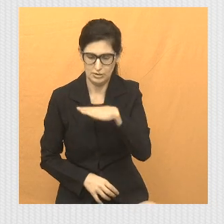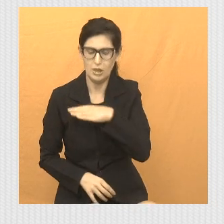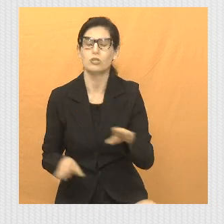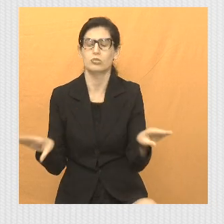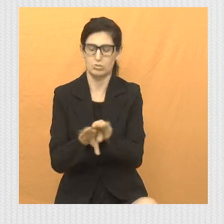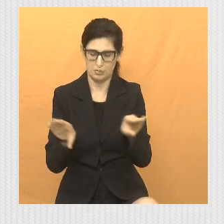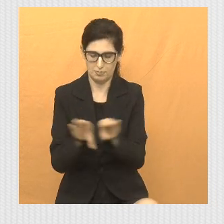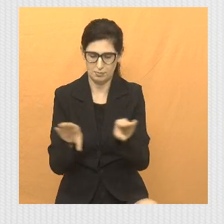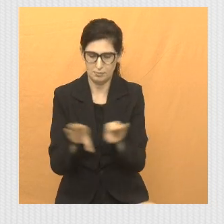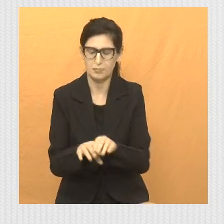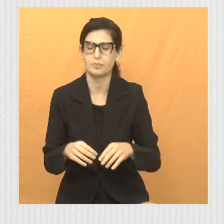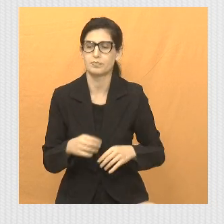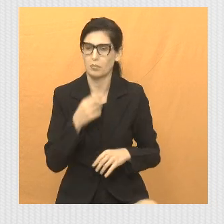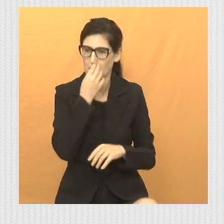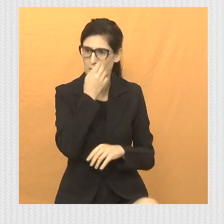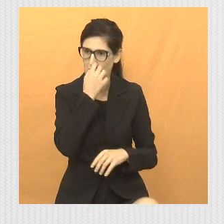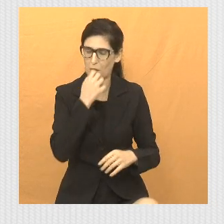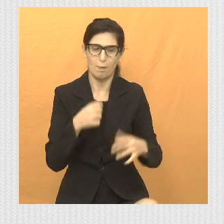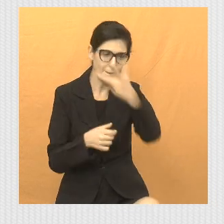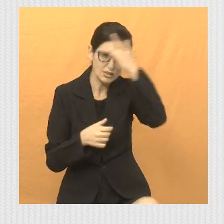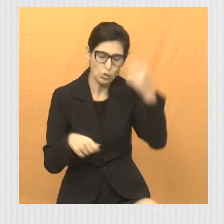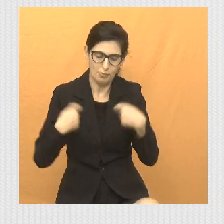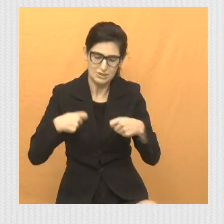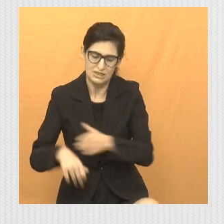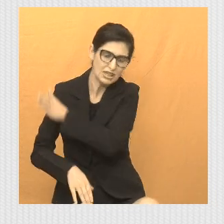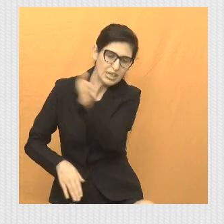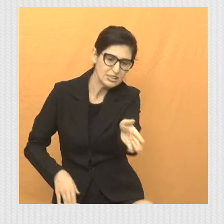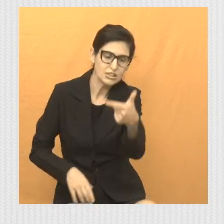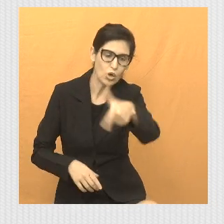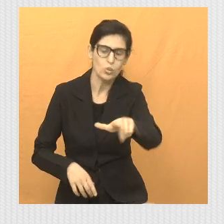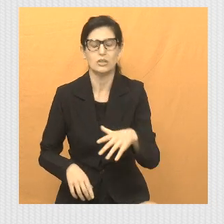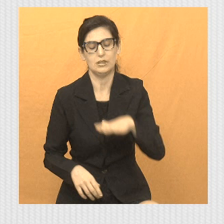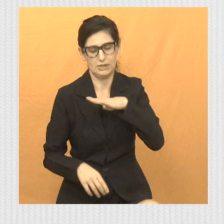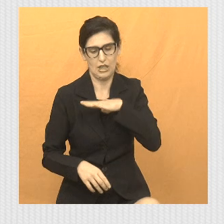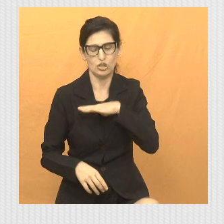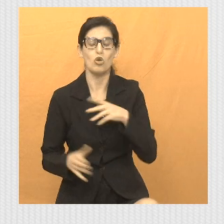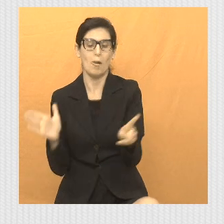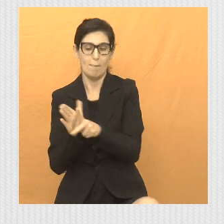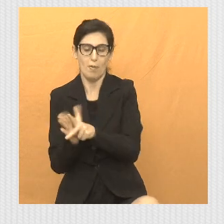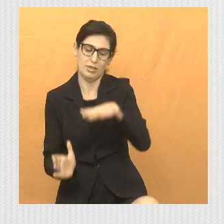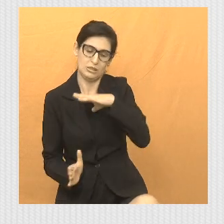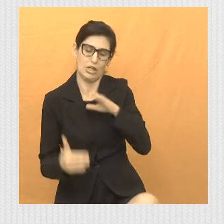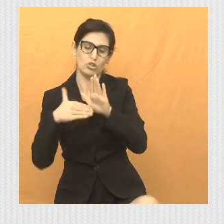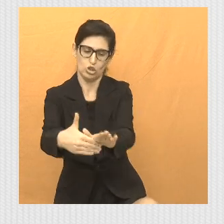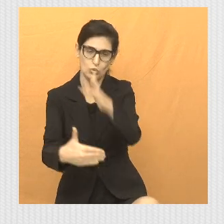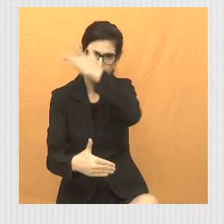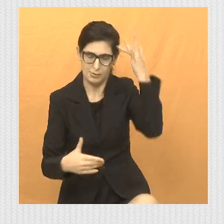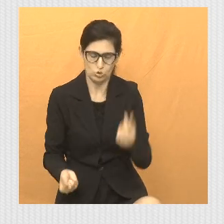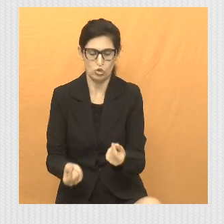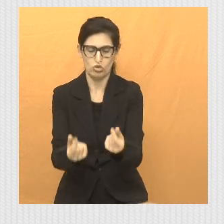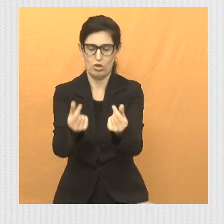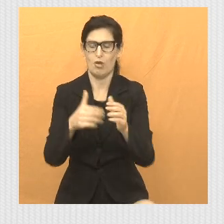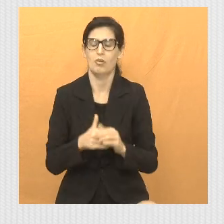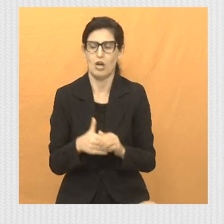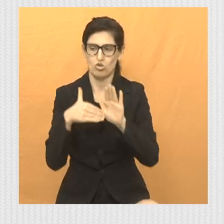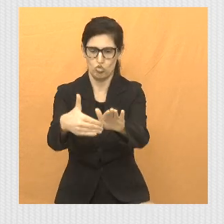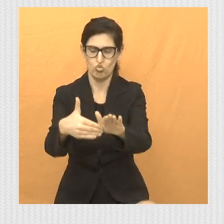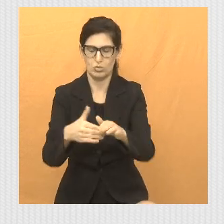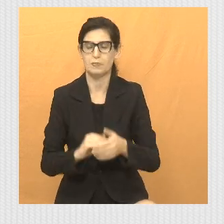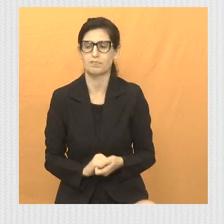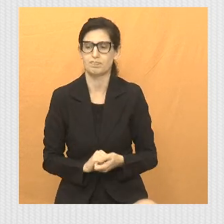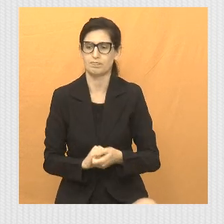do domicílio são custeadas pelo próprio município. O próximo quadro mostra o número